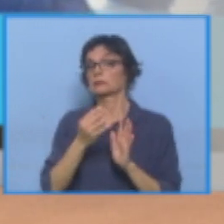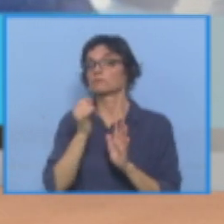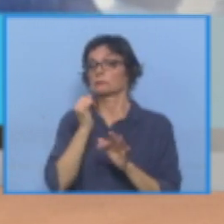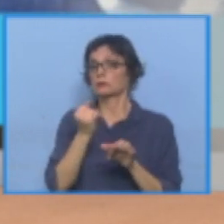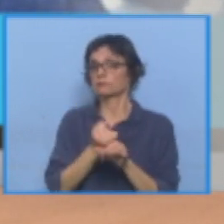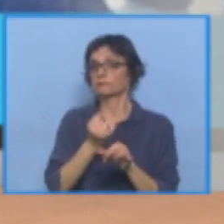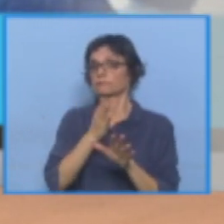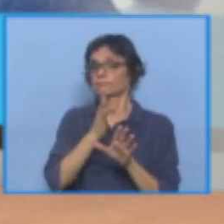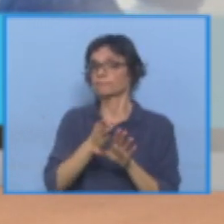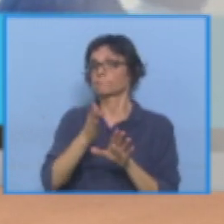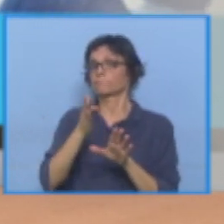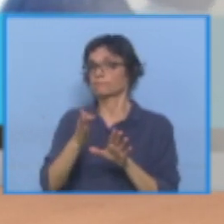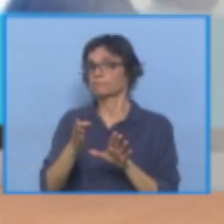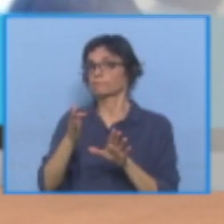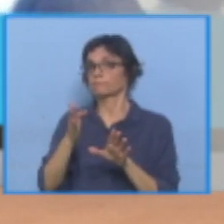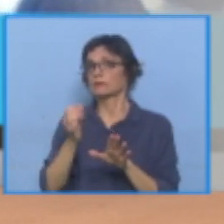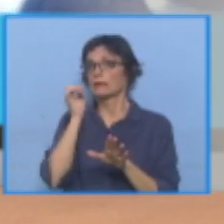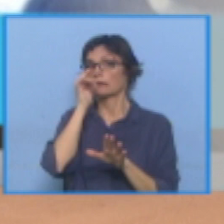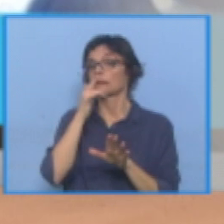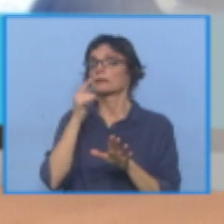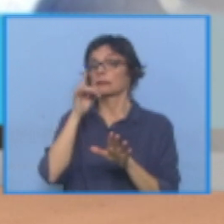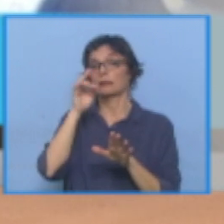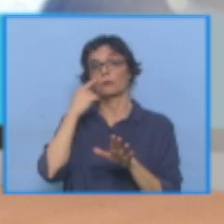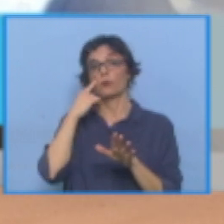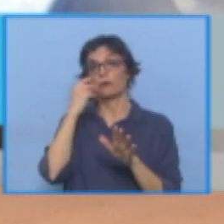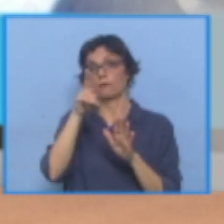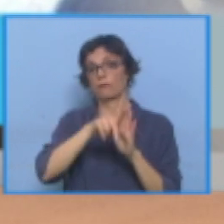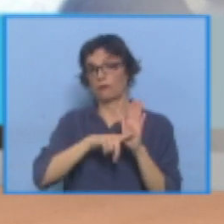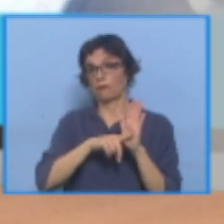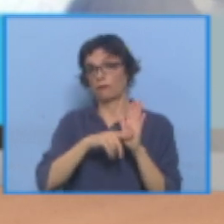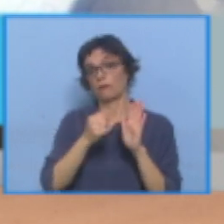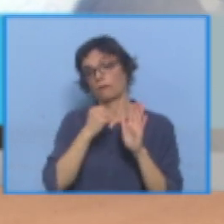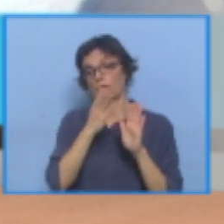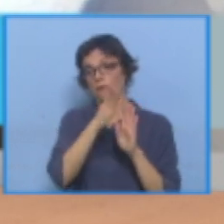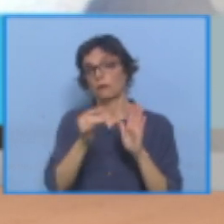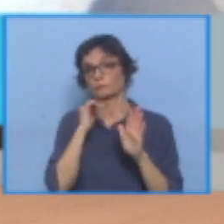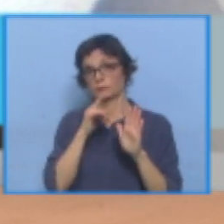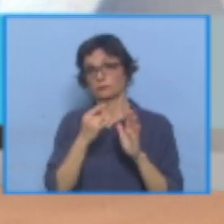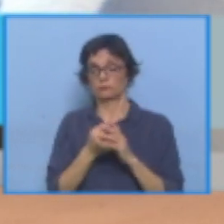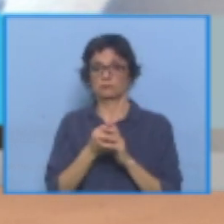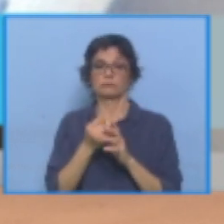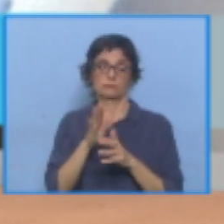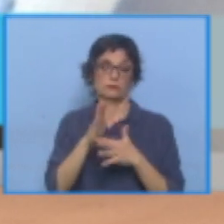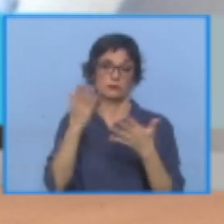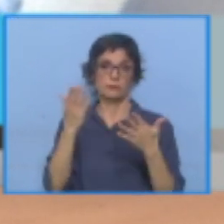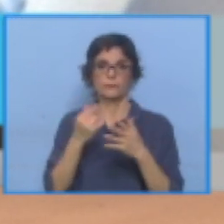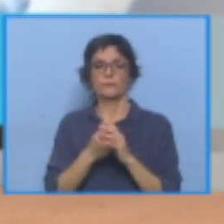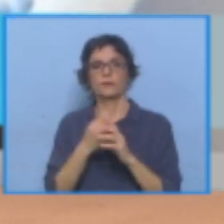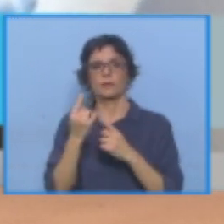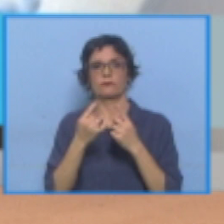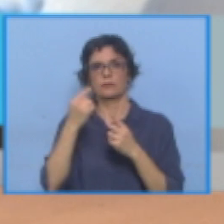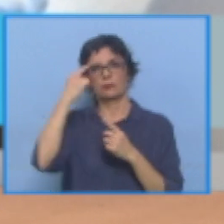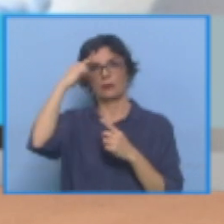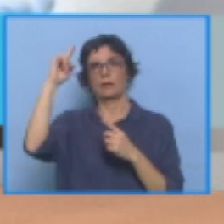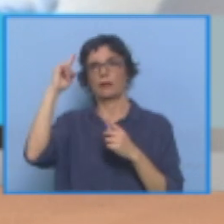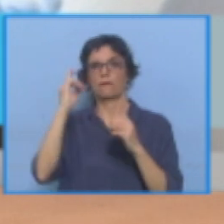conhecendo as normas, tem ou não o poder de as implementar. Eu usaria uma figura muito rapidamente para que se percebesse melhor. Às vezes há a ideia de que a Igreja